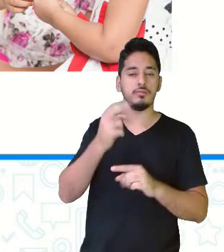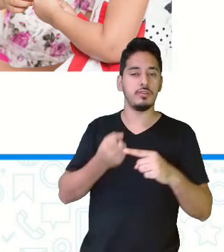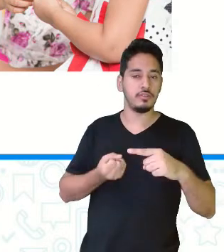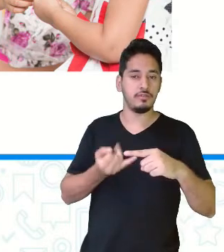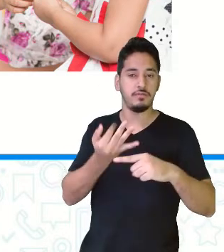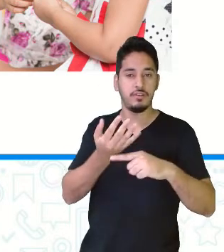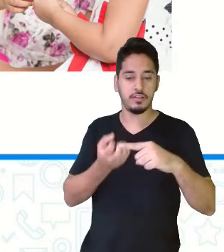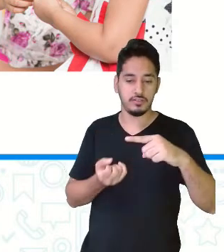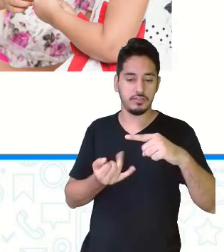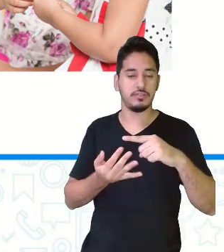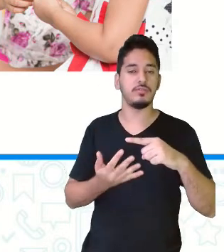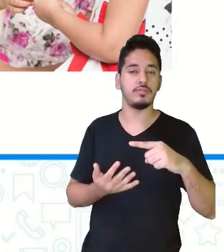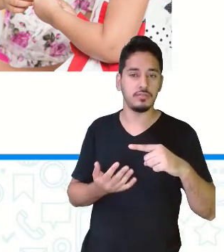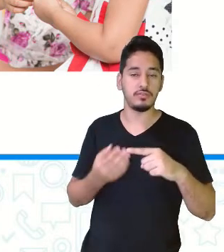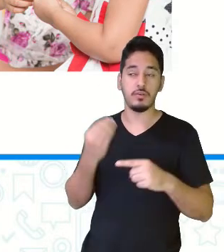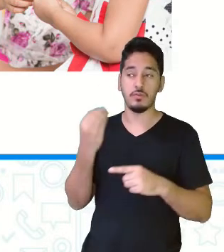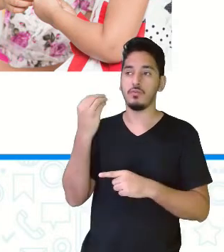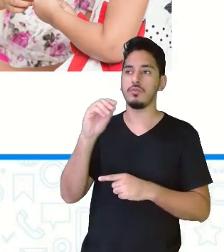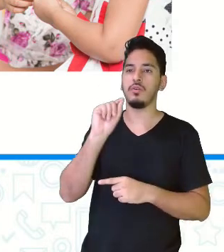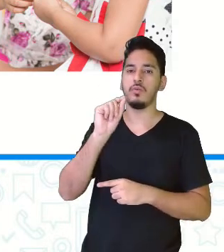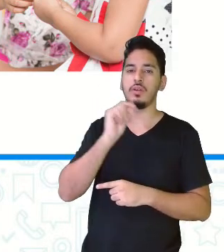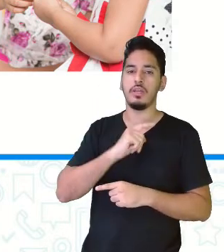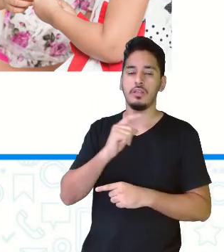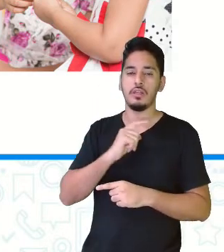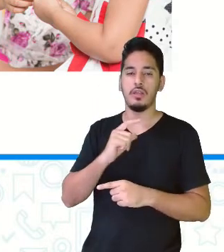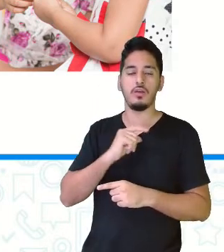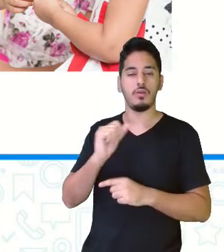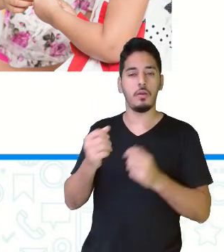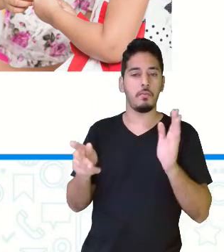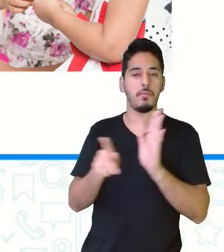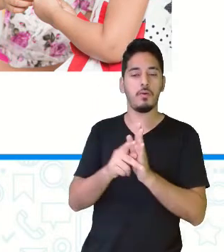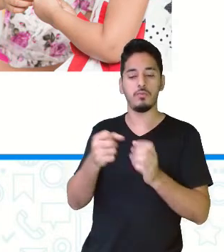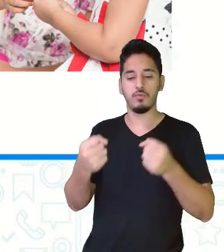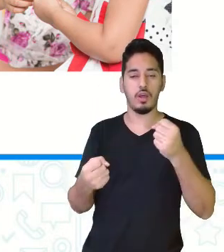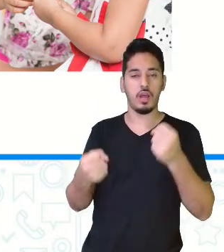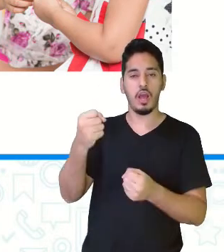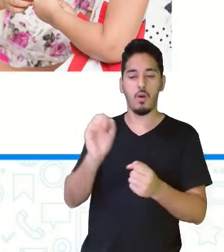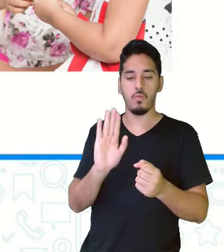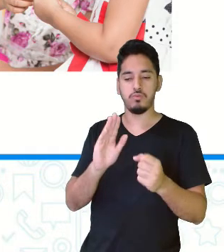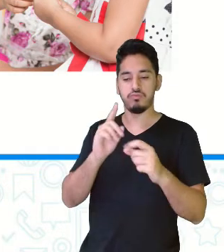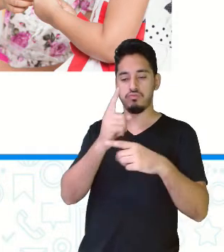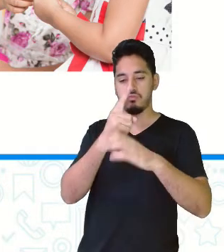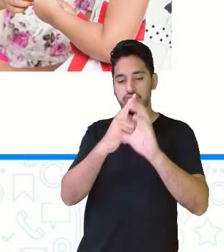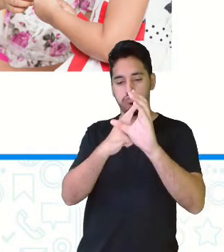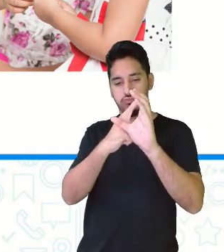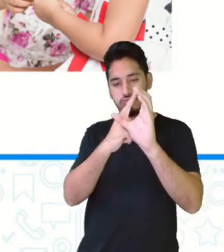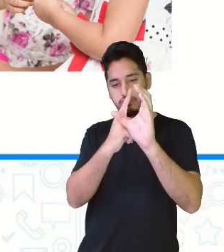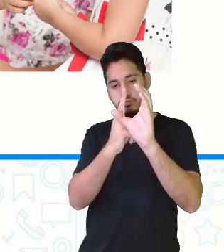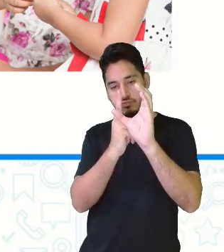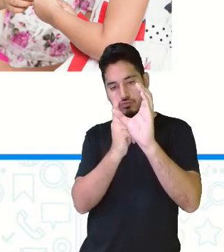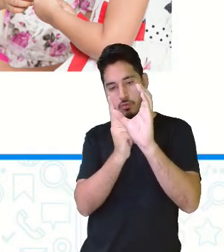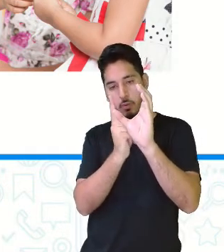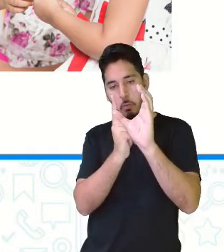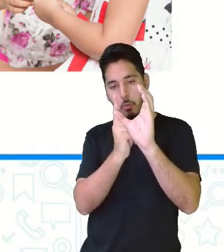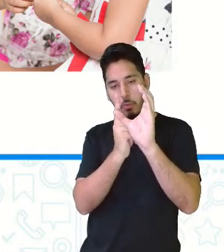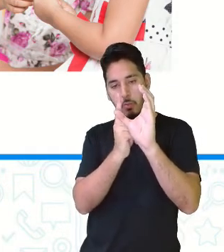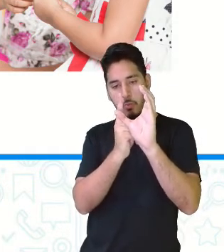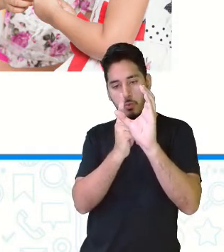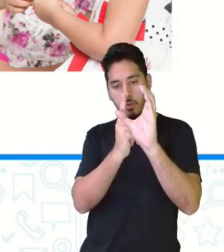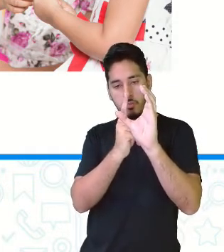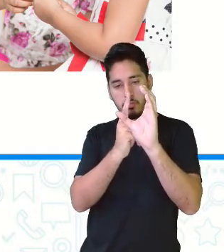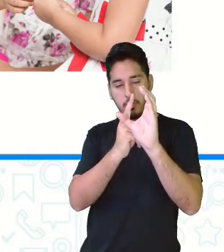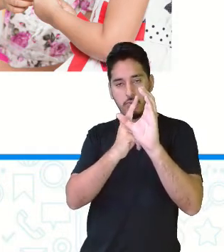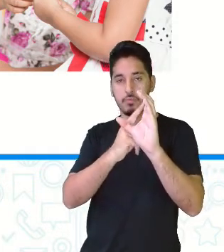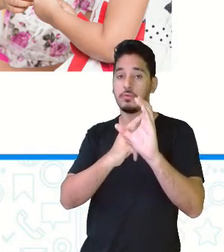né? Eu coloquei aqui um tanque de combustível porque normalmente nos relógios, né, no medidor